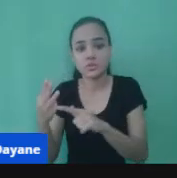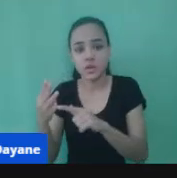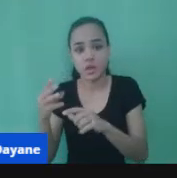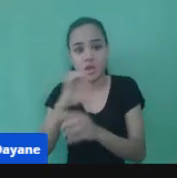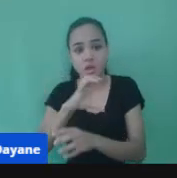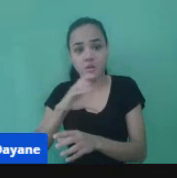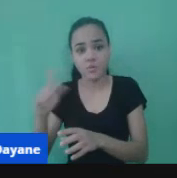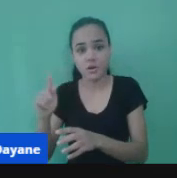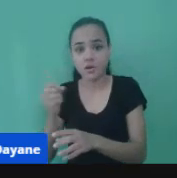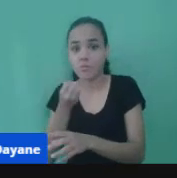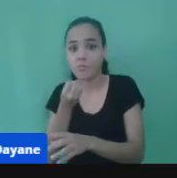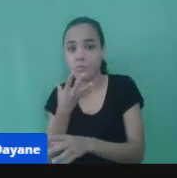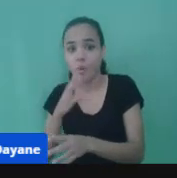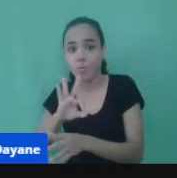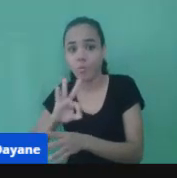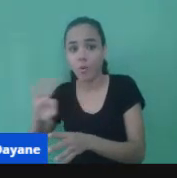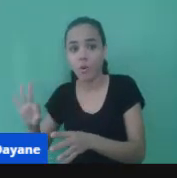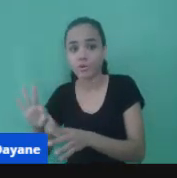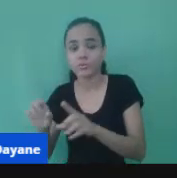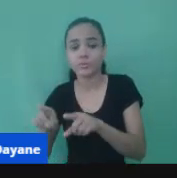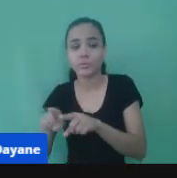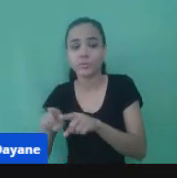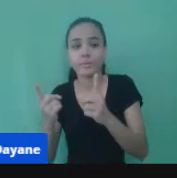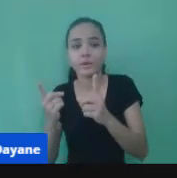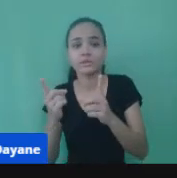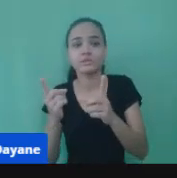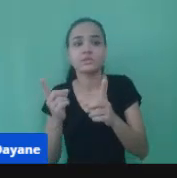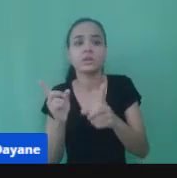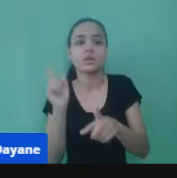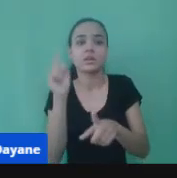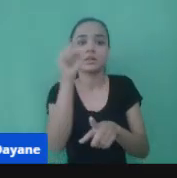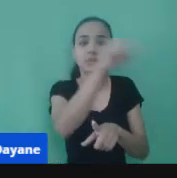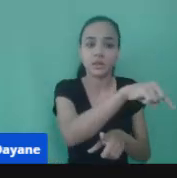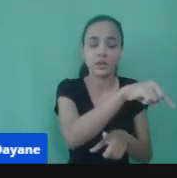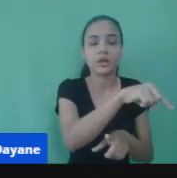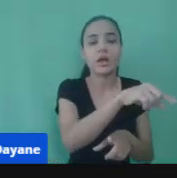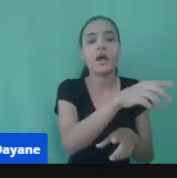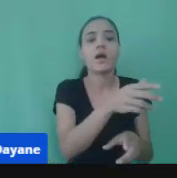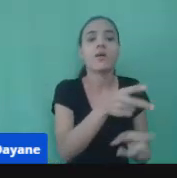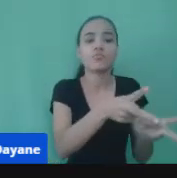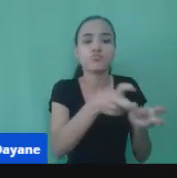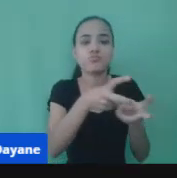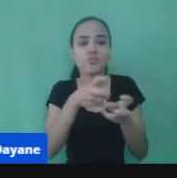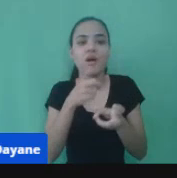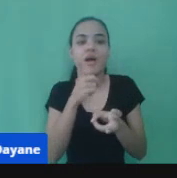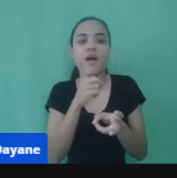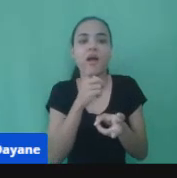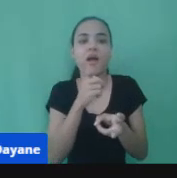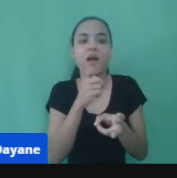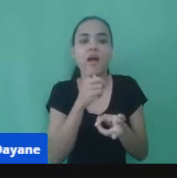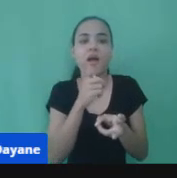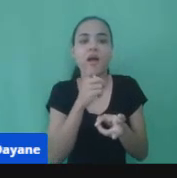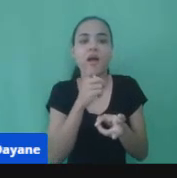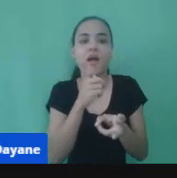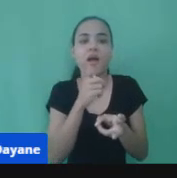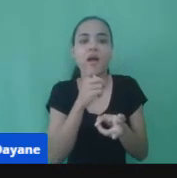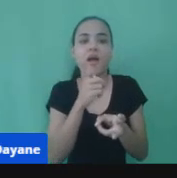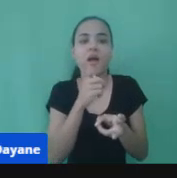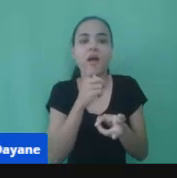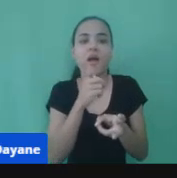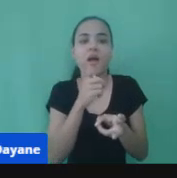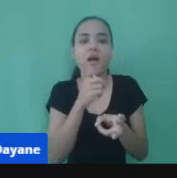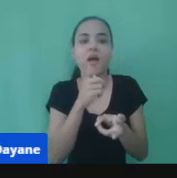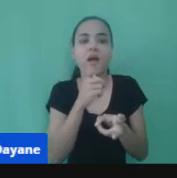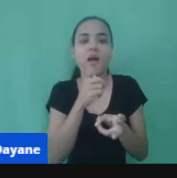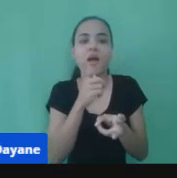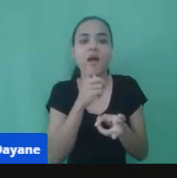pode ir contextualizando. Esse consumo aí desenfreado, né? Que a gente compra, né? As pessoas compram. Nós estamos vendo aqui